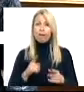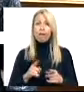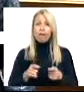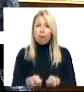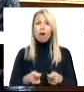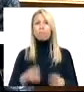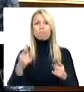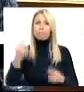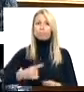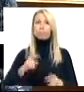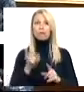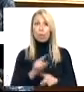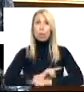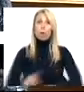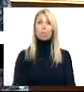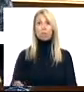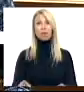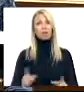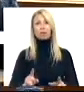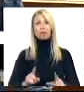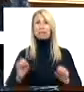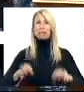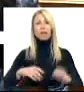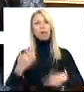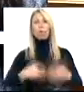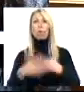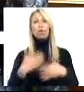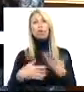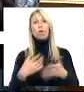impedimento do avanço desta famigerada lei da comercialização das sementes.